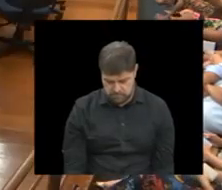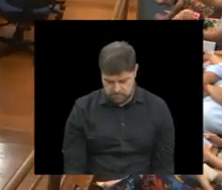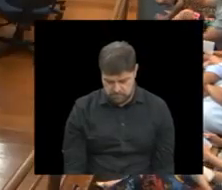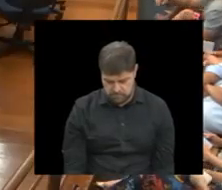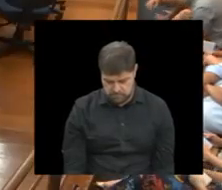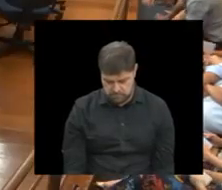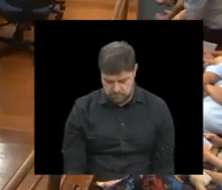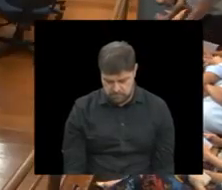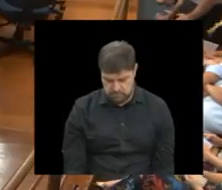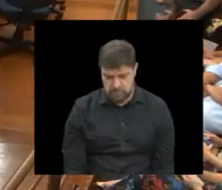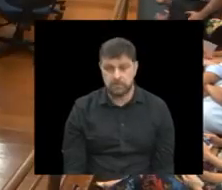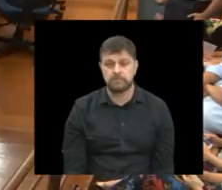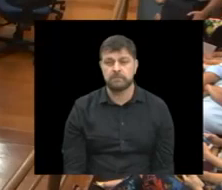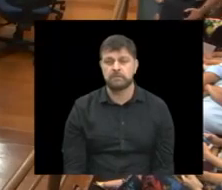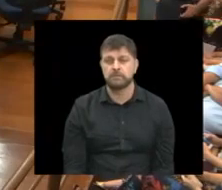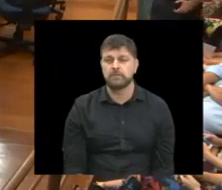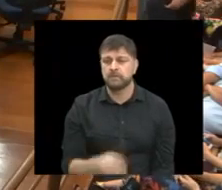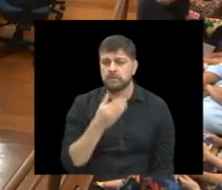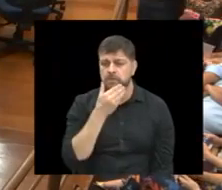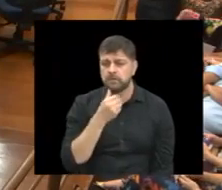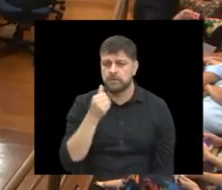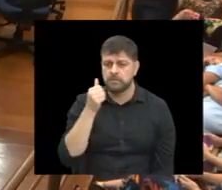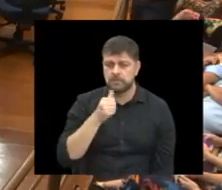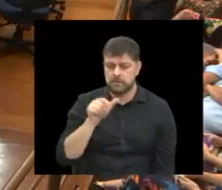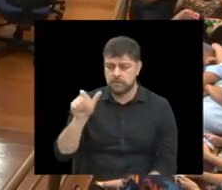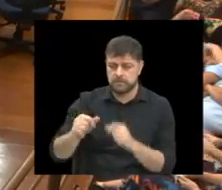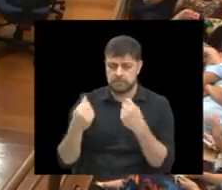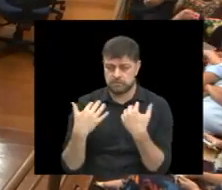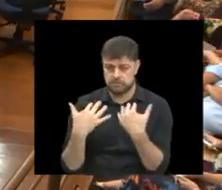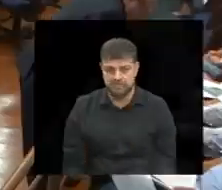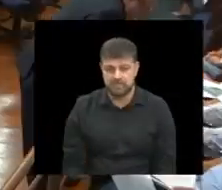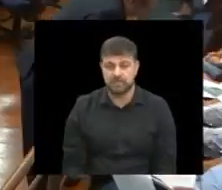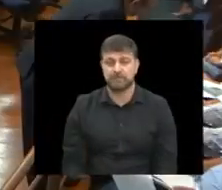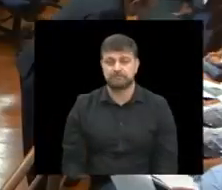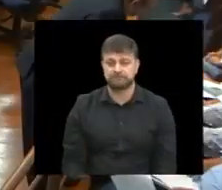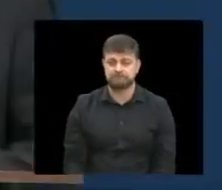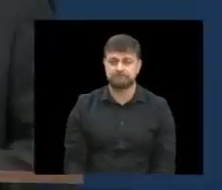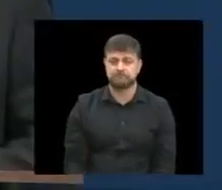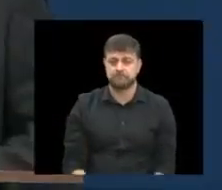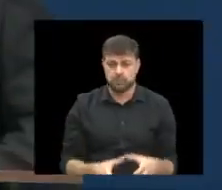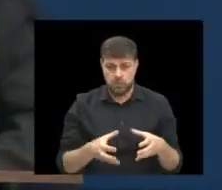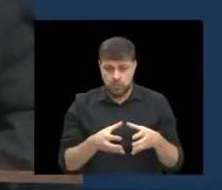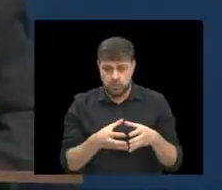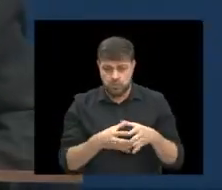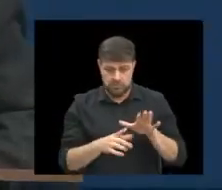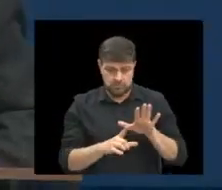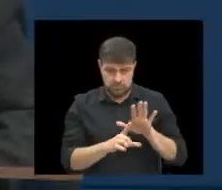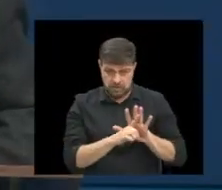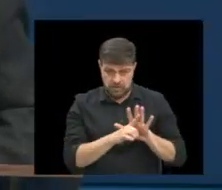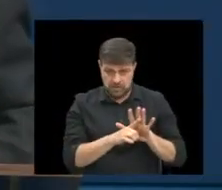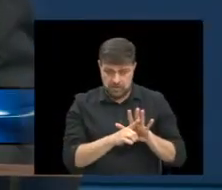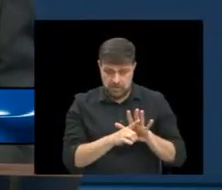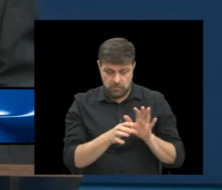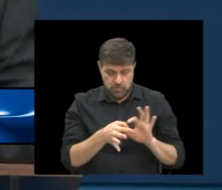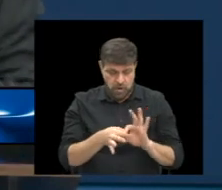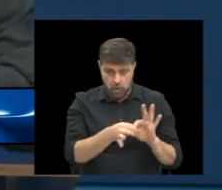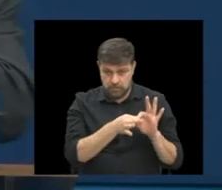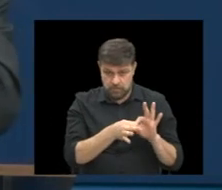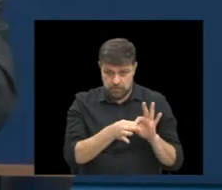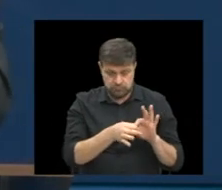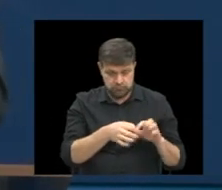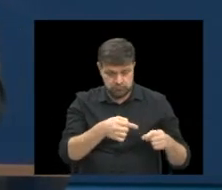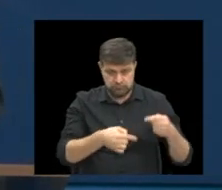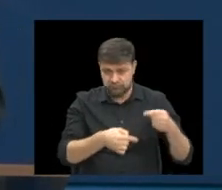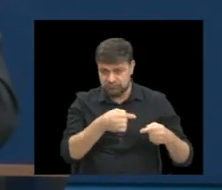relação ao orçamento foi em questão às emendas que foram rejeitadas pela comissão. A comissão reunida exara